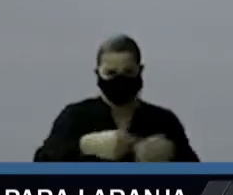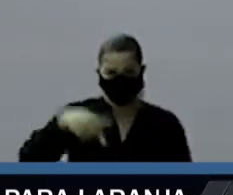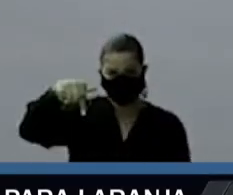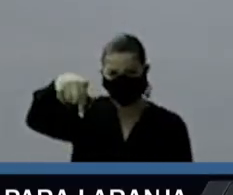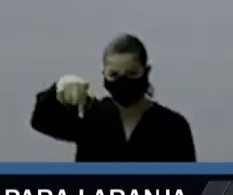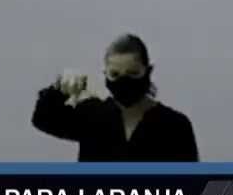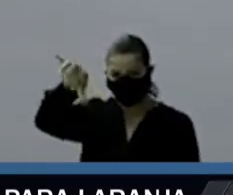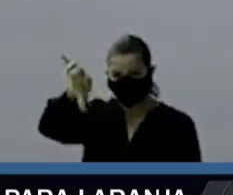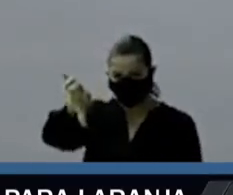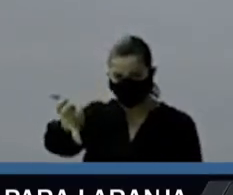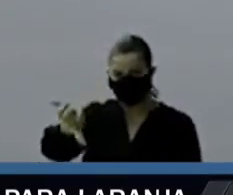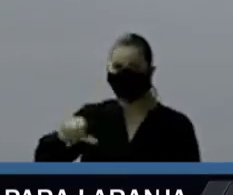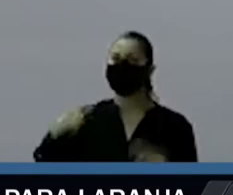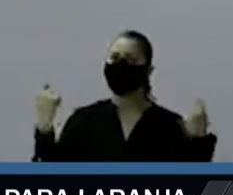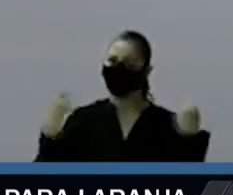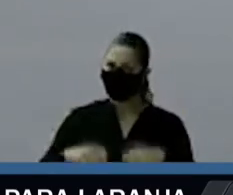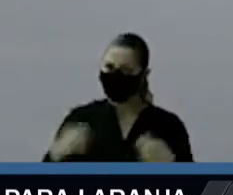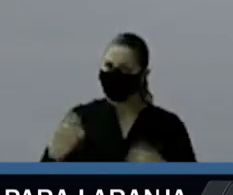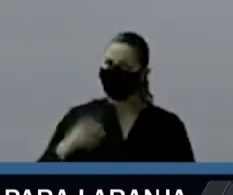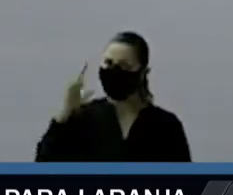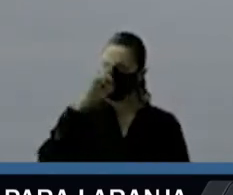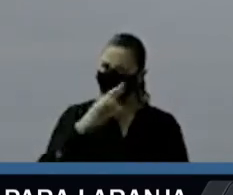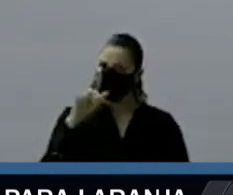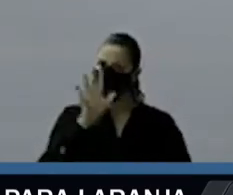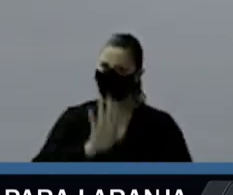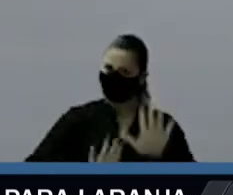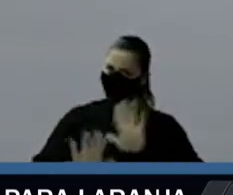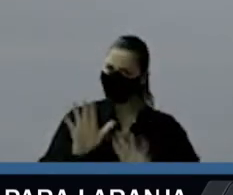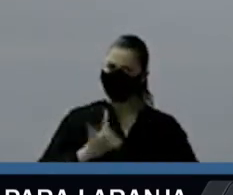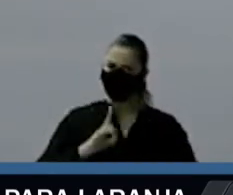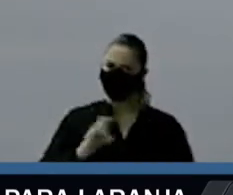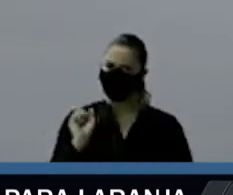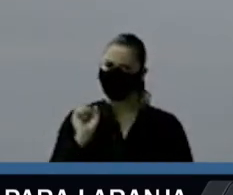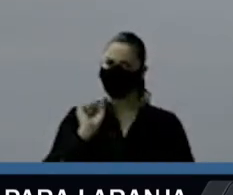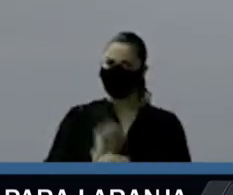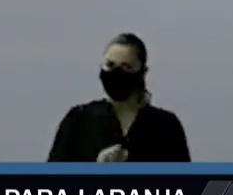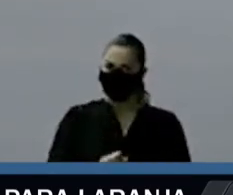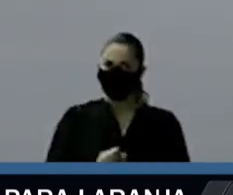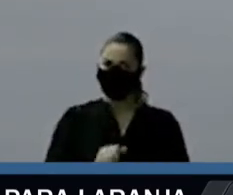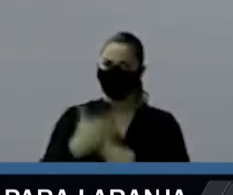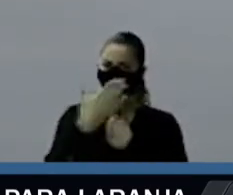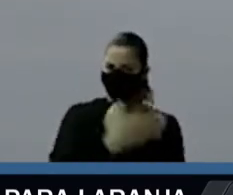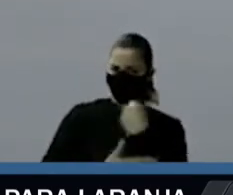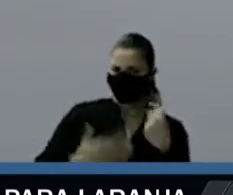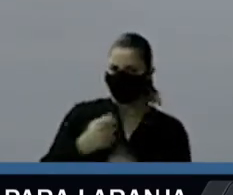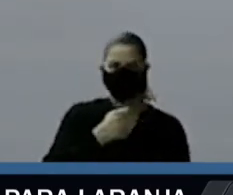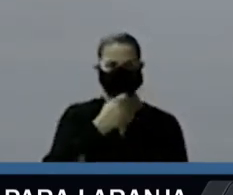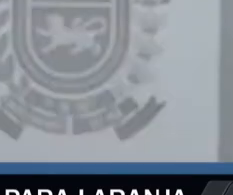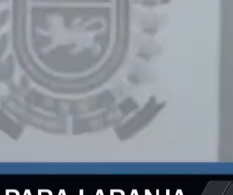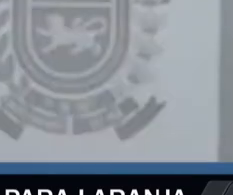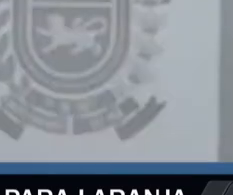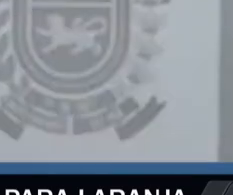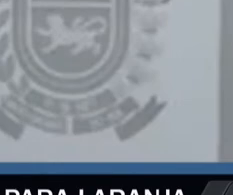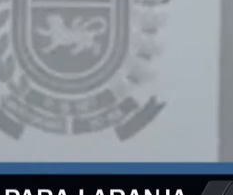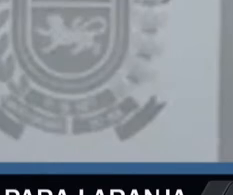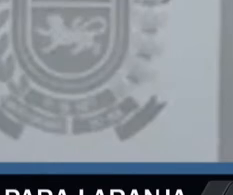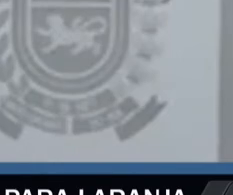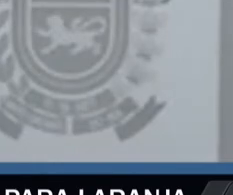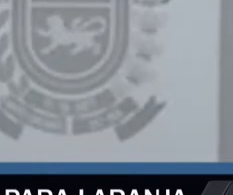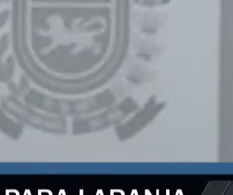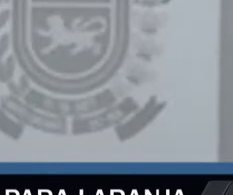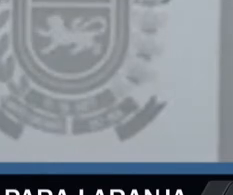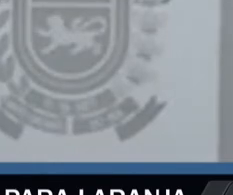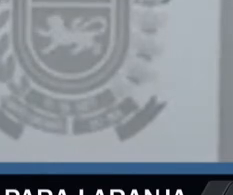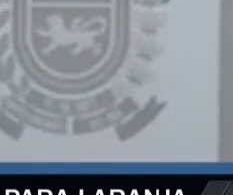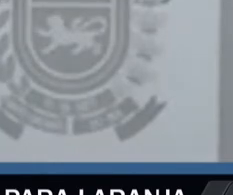nós precisamos estar vigilantes, não baixar a guarda, não passou ainda. E ressalta